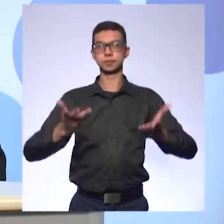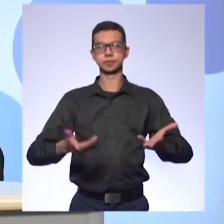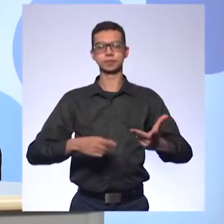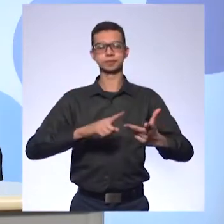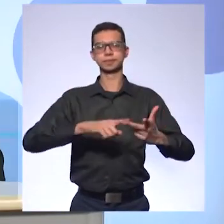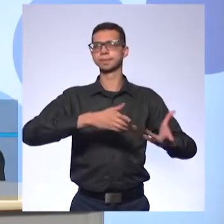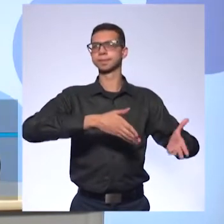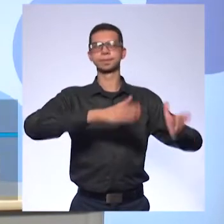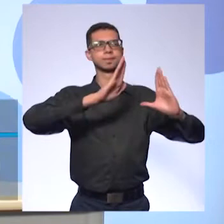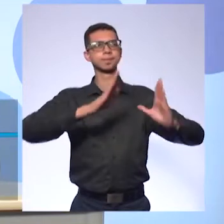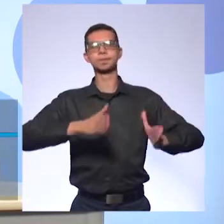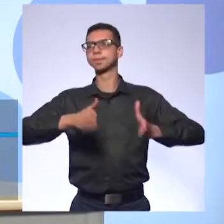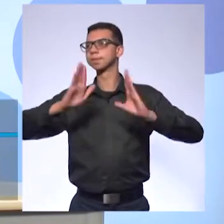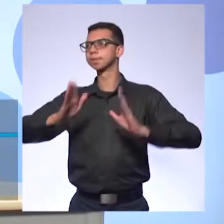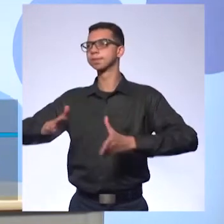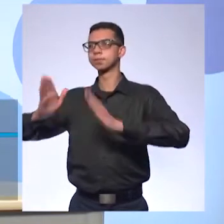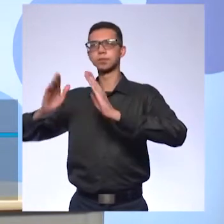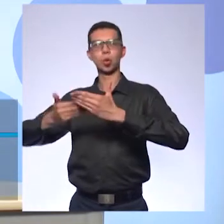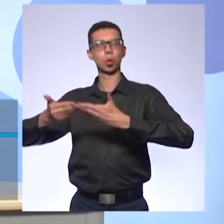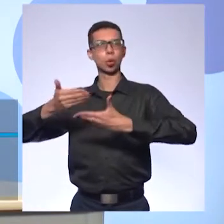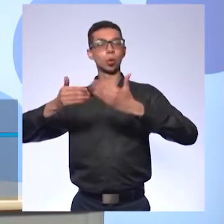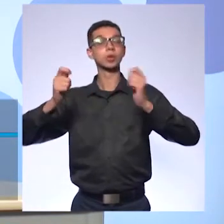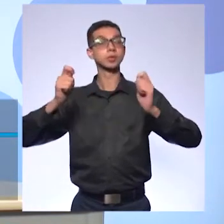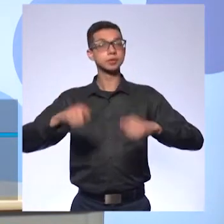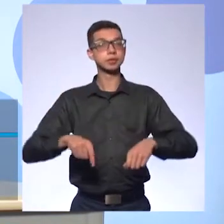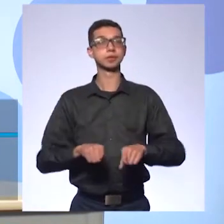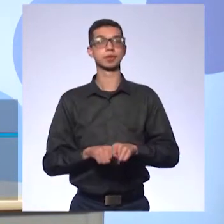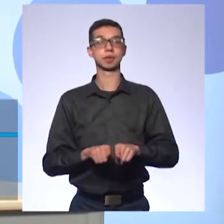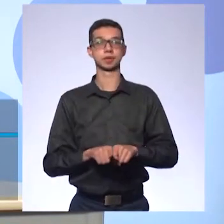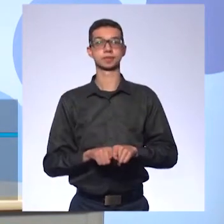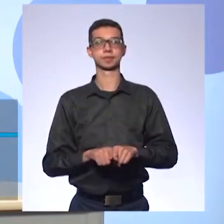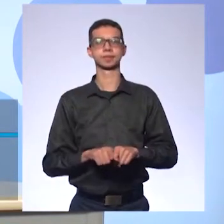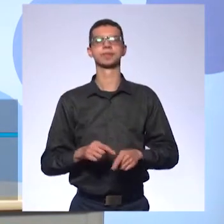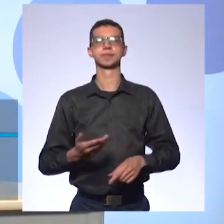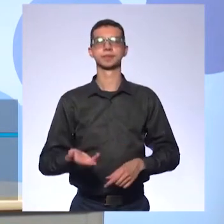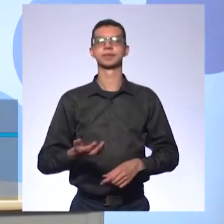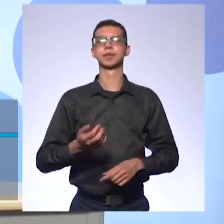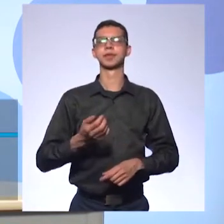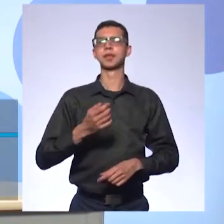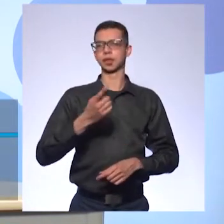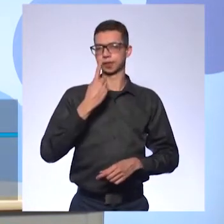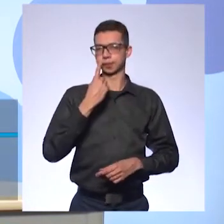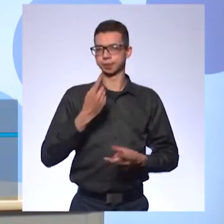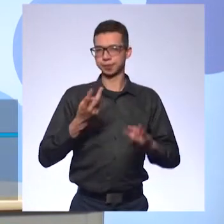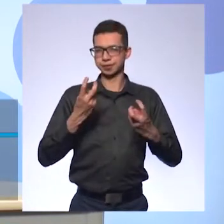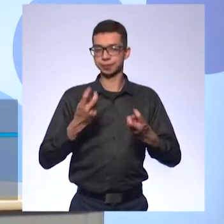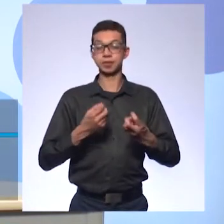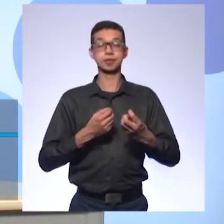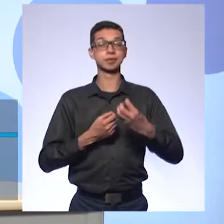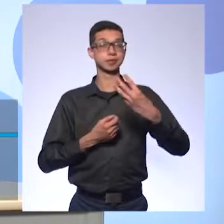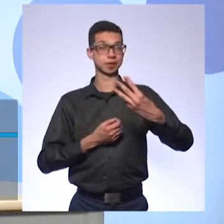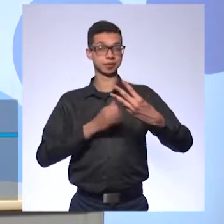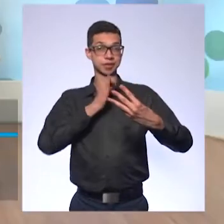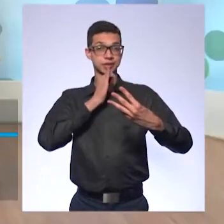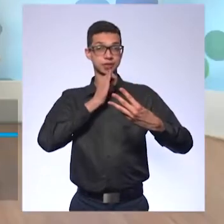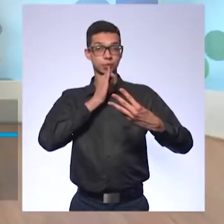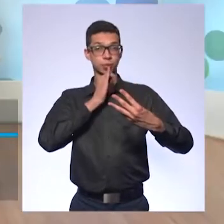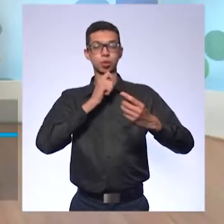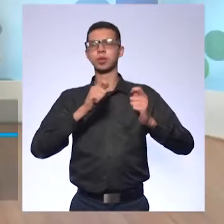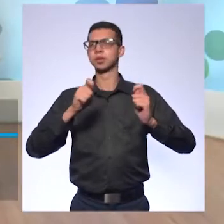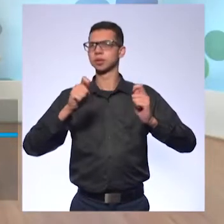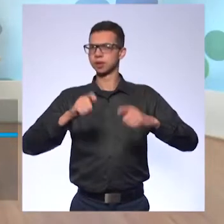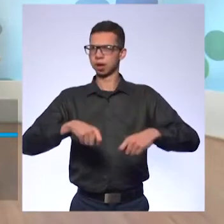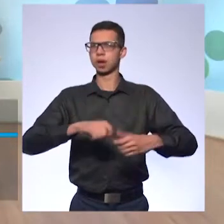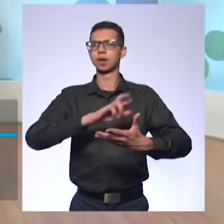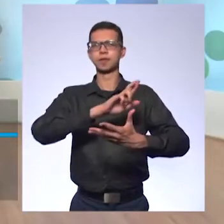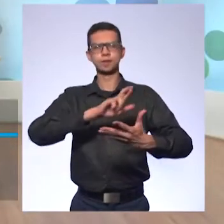sérias aplicabilidades. Aqui nesse esquema, nós tínhamos 3 exemplos. Lógico que a gente consegue dar mais, né,